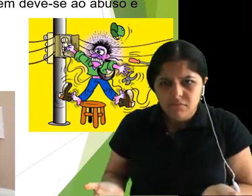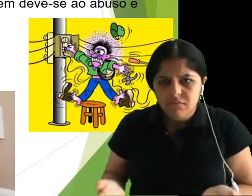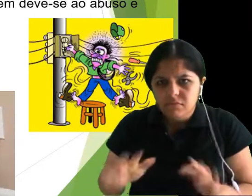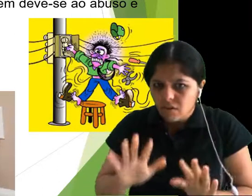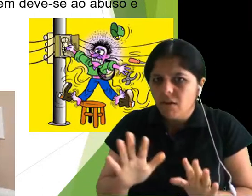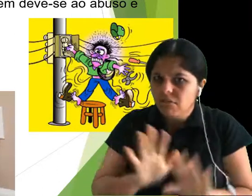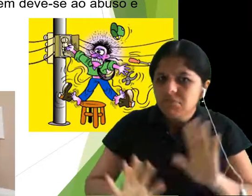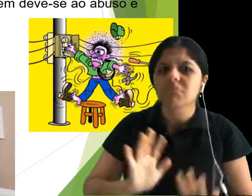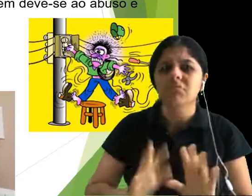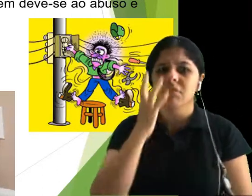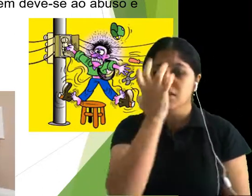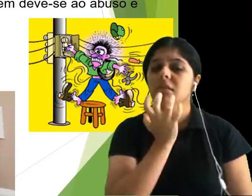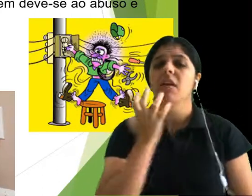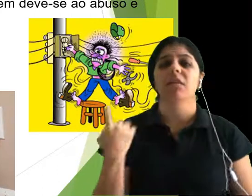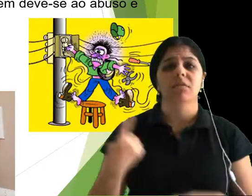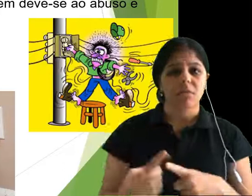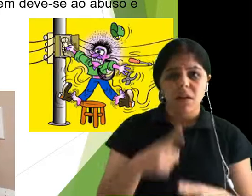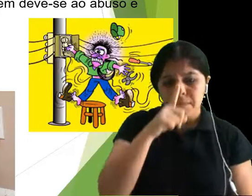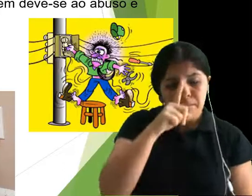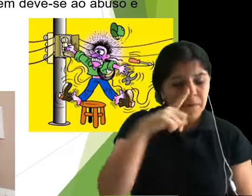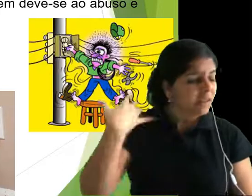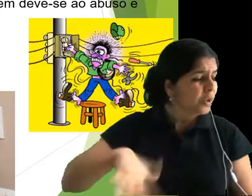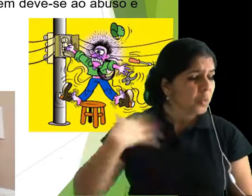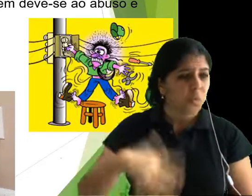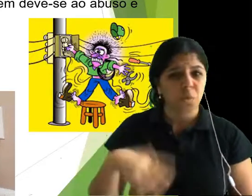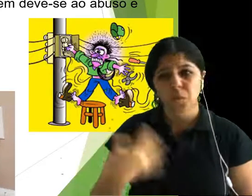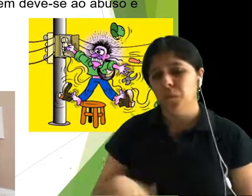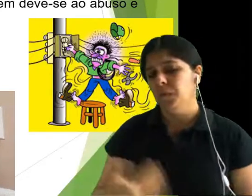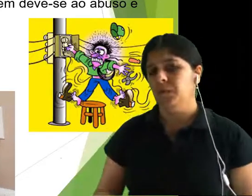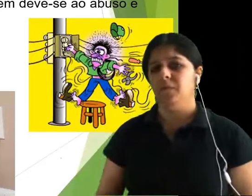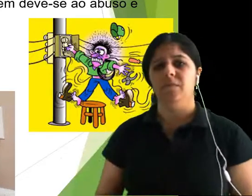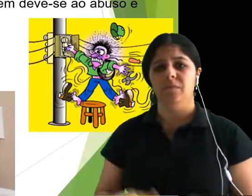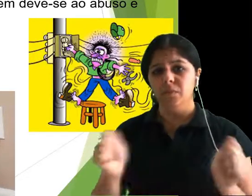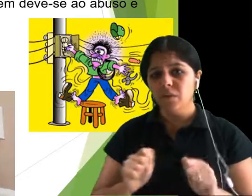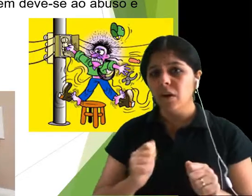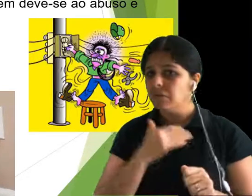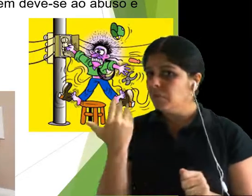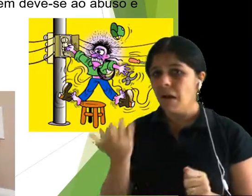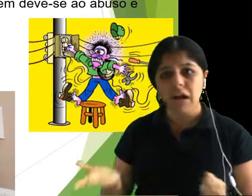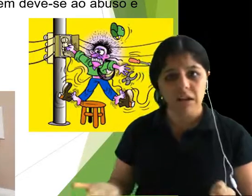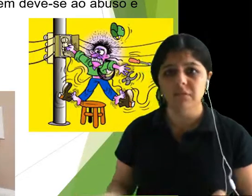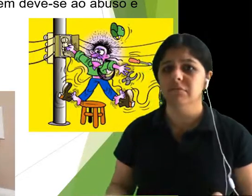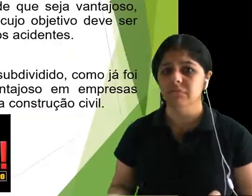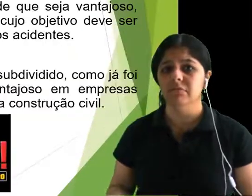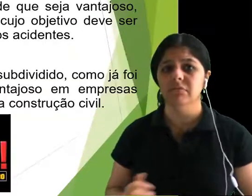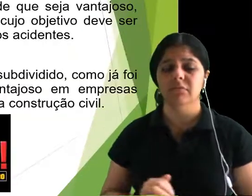muito sério, porque envolve risco iminente de vida, tá?